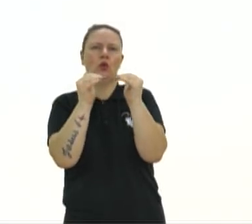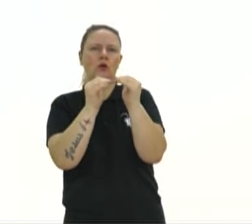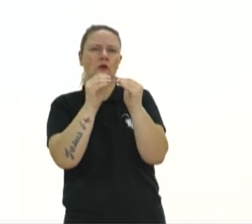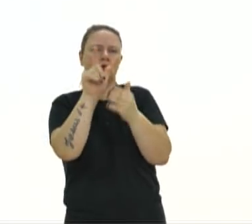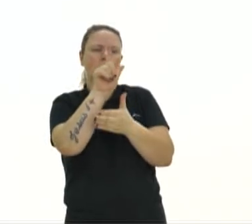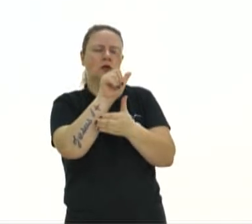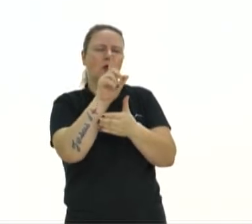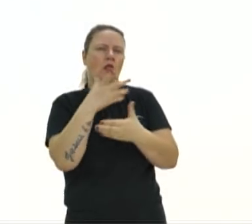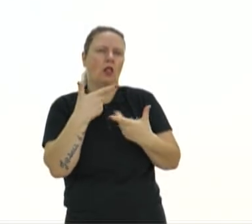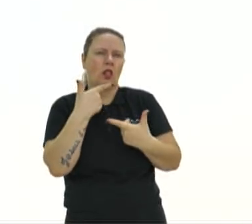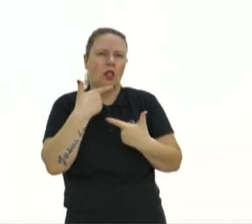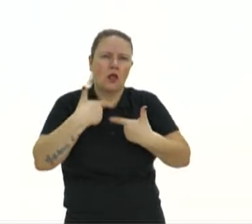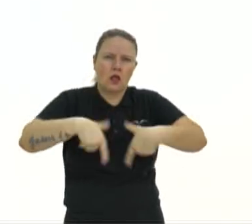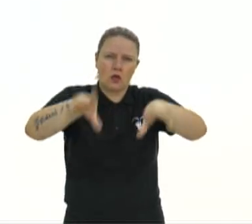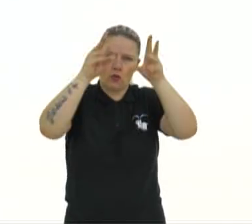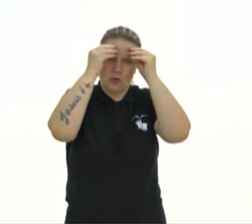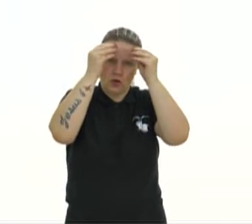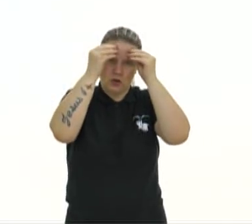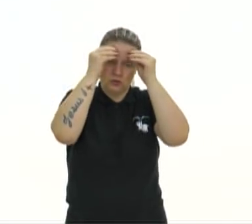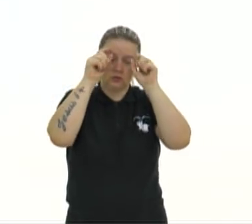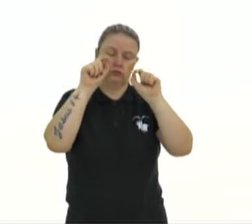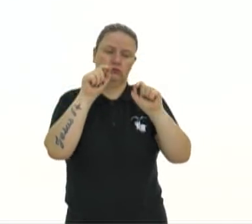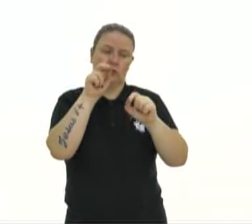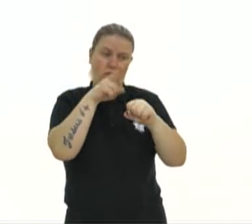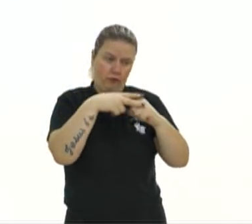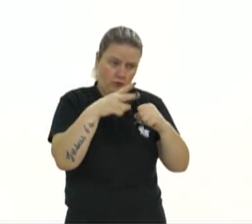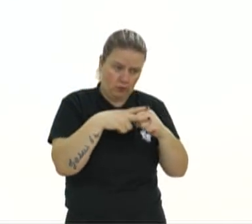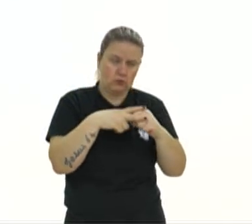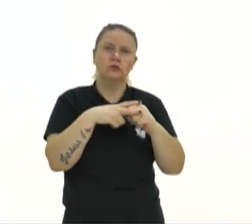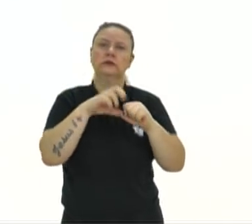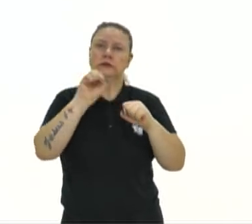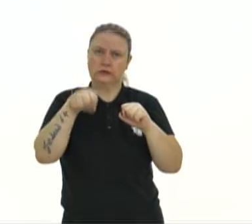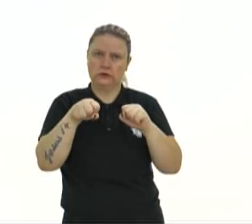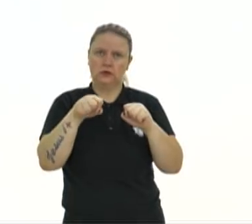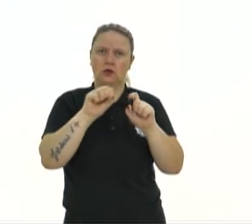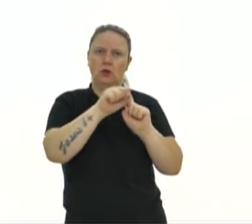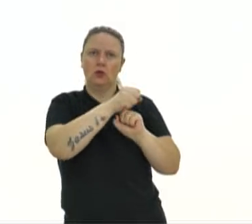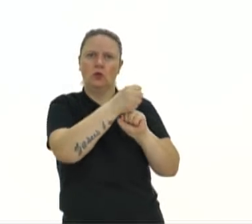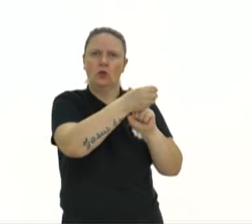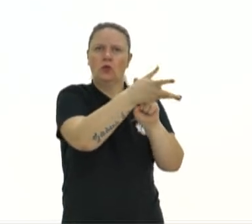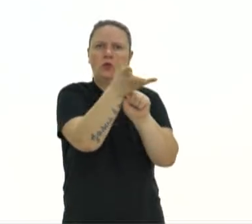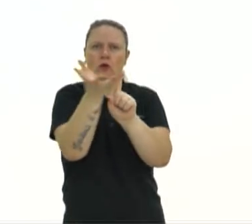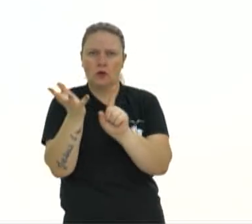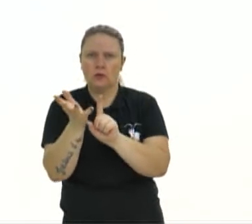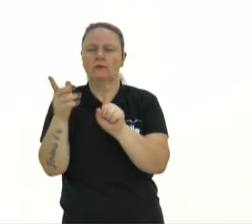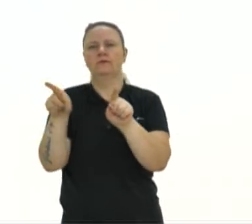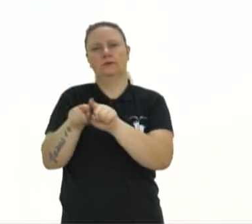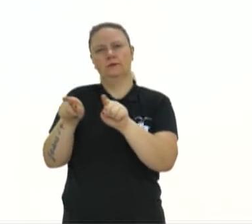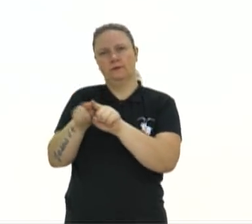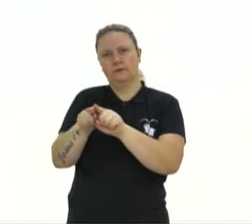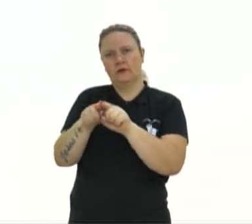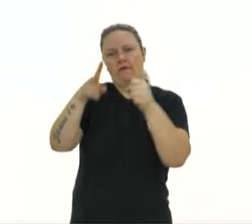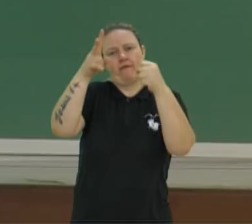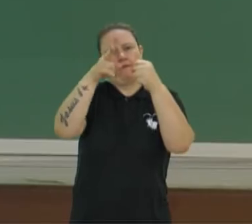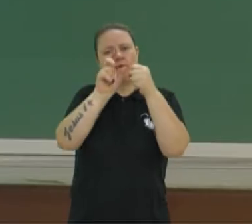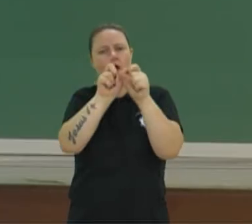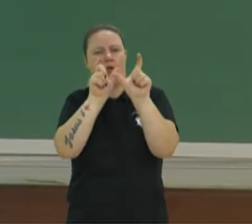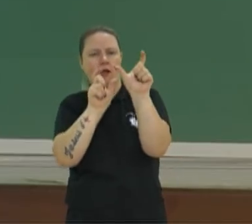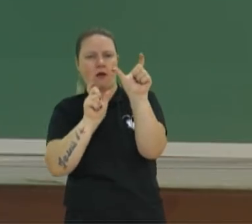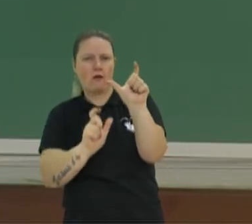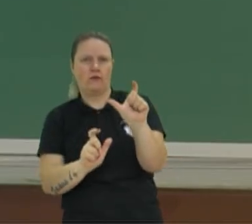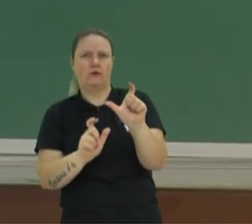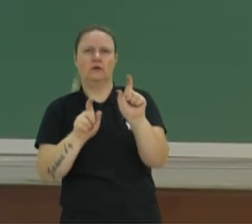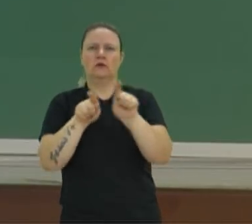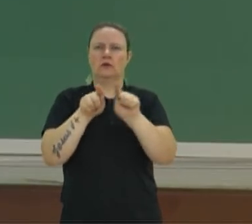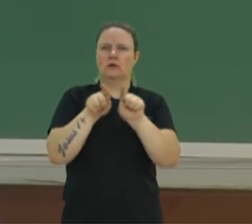e linguagem não verbal, elementos gráficos. Isso também nós identificamos nos exercícios. O guia tinha cores, que